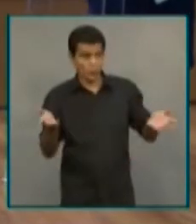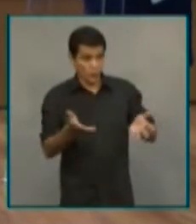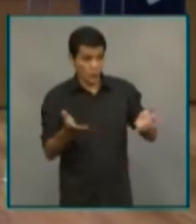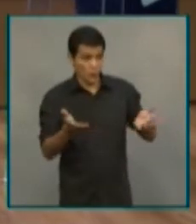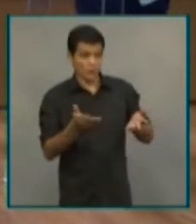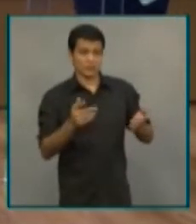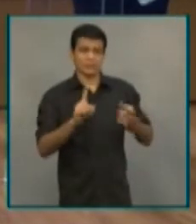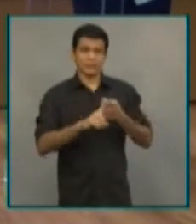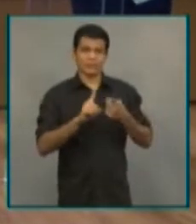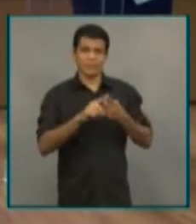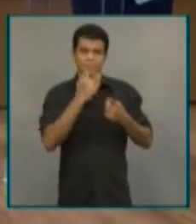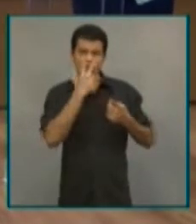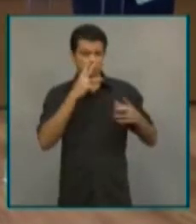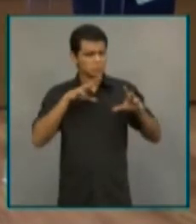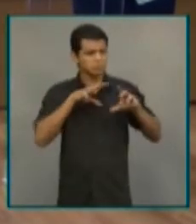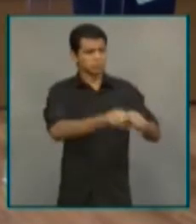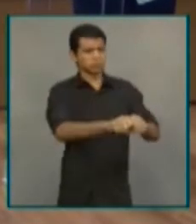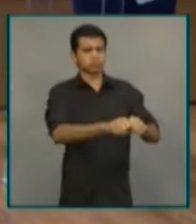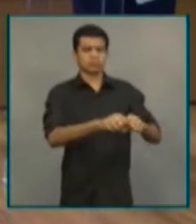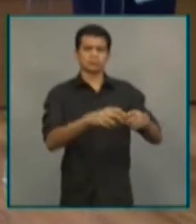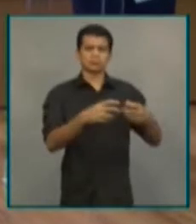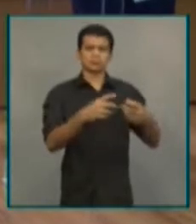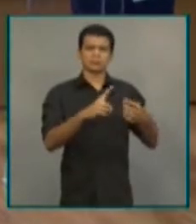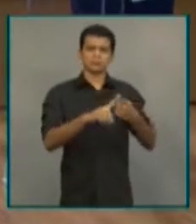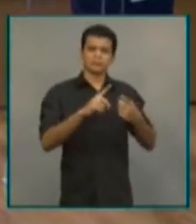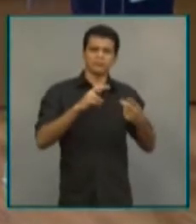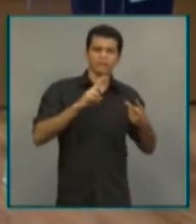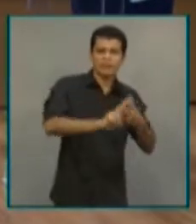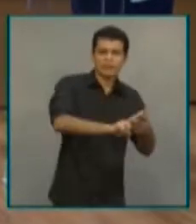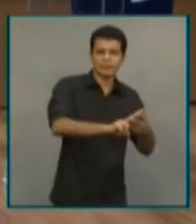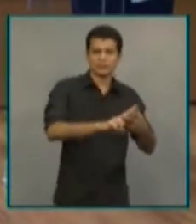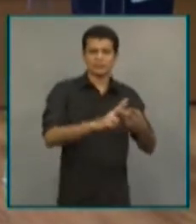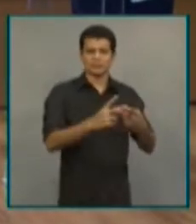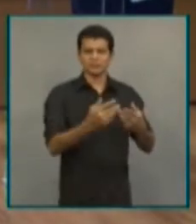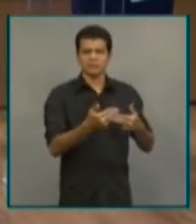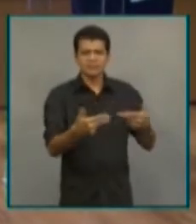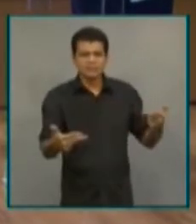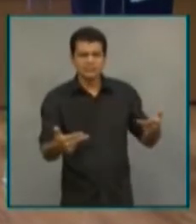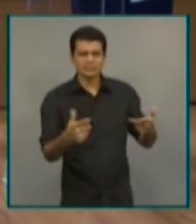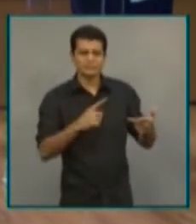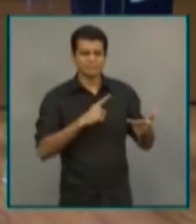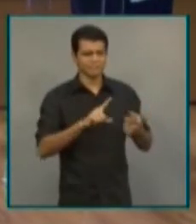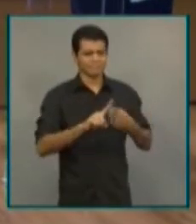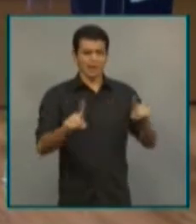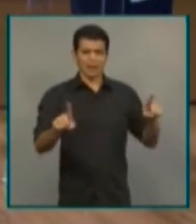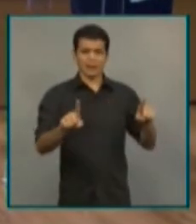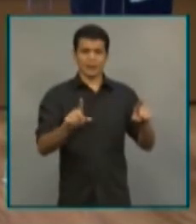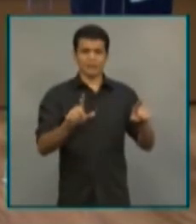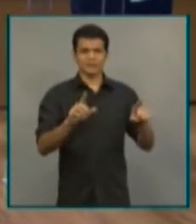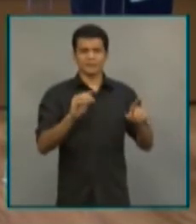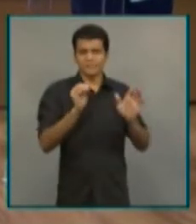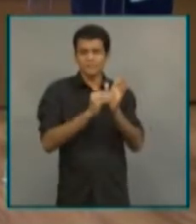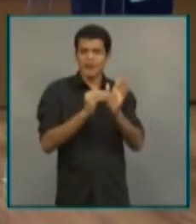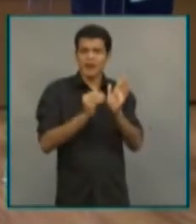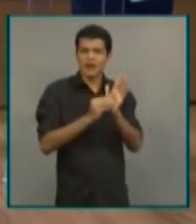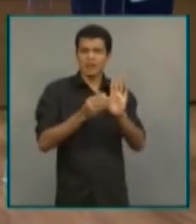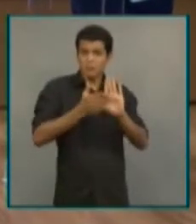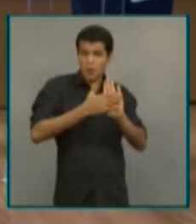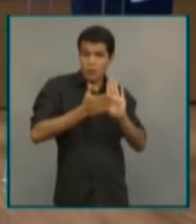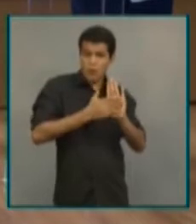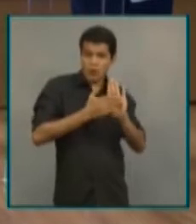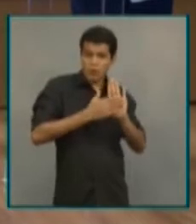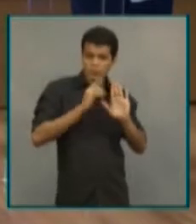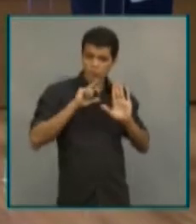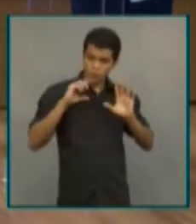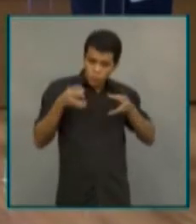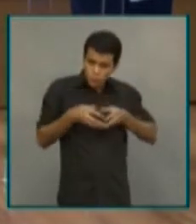força bruta, se usa a força física. Portanto, é das propostas da Chapa 10, o intensa e foi